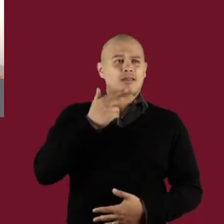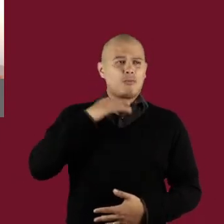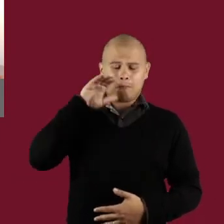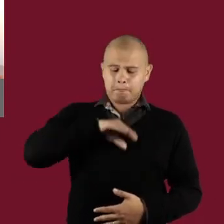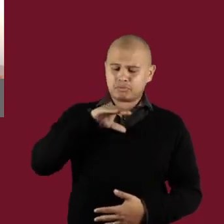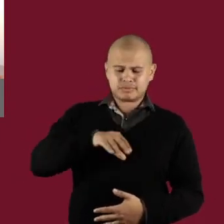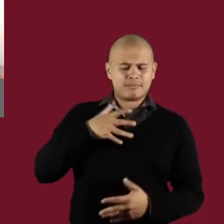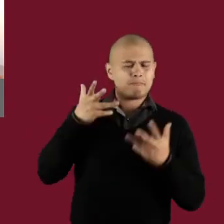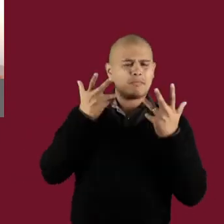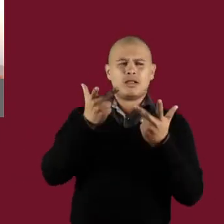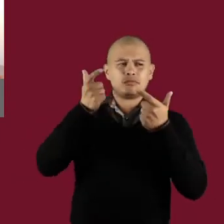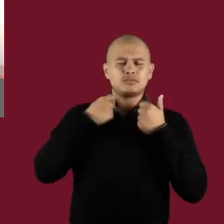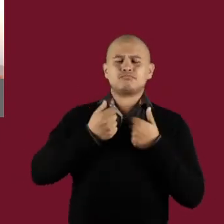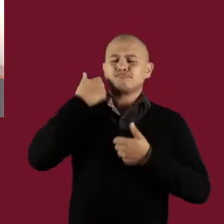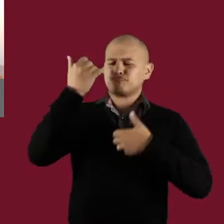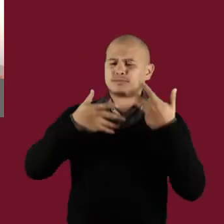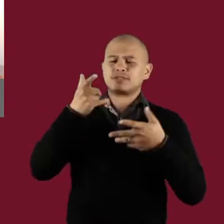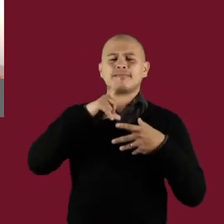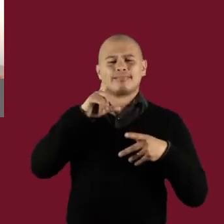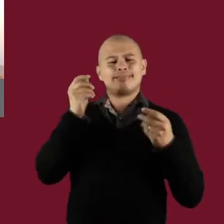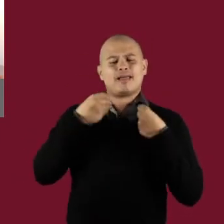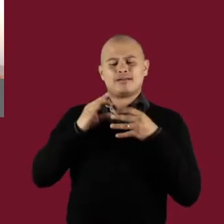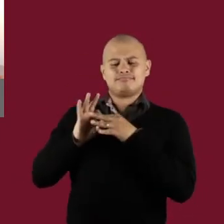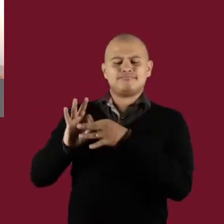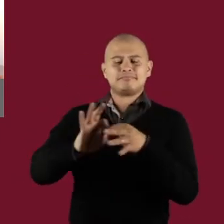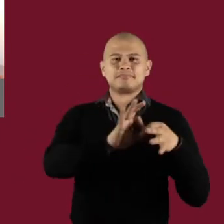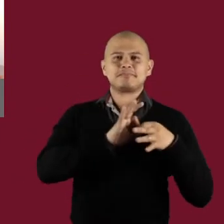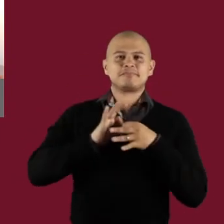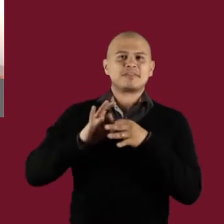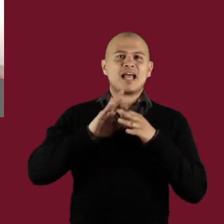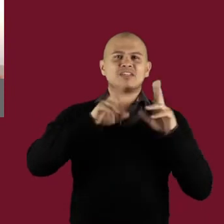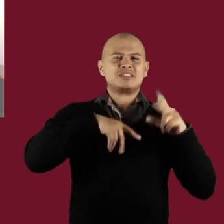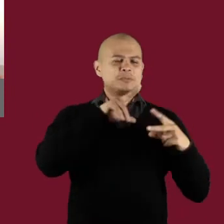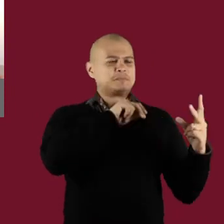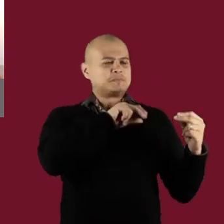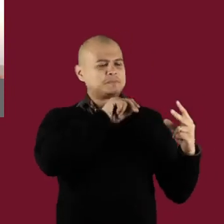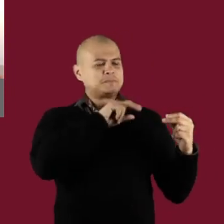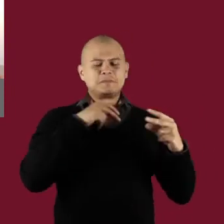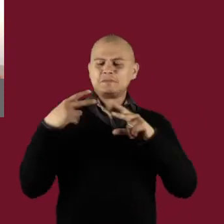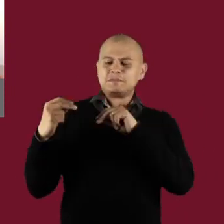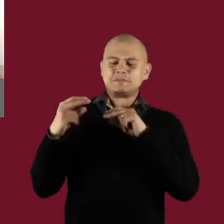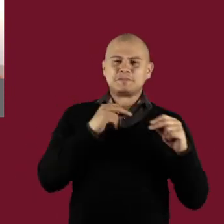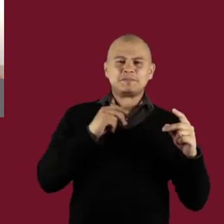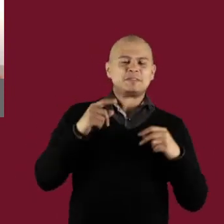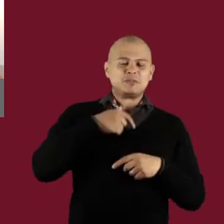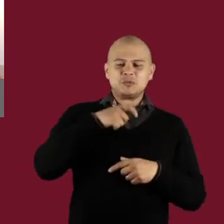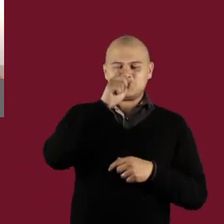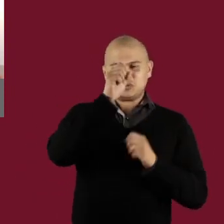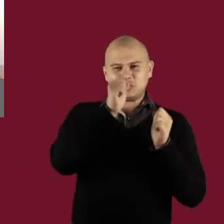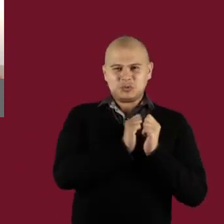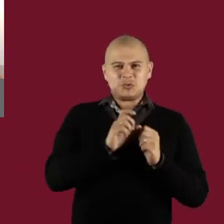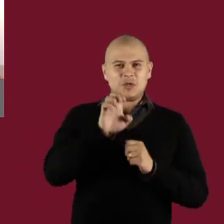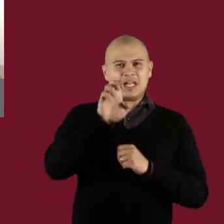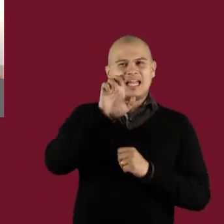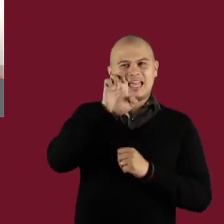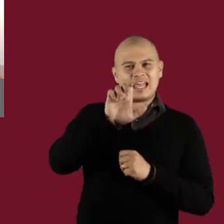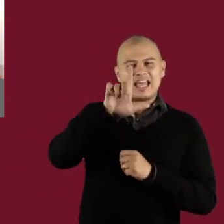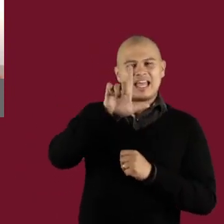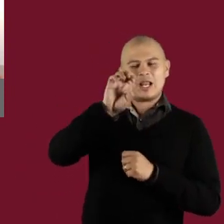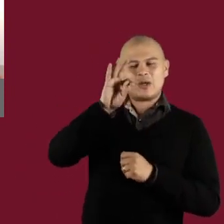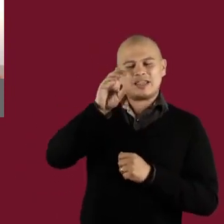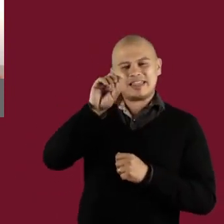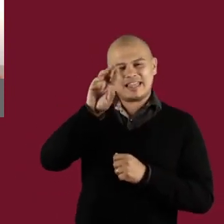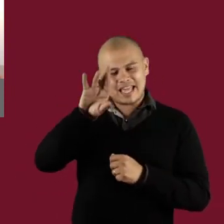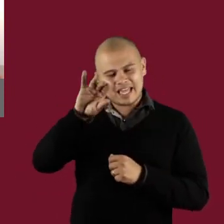eu converso com o Eleutério, a gente conversa muito sobre as variantes, as palavras, enfim. É muito comum